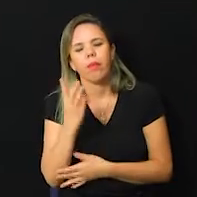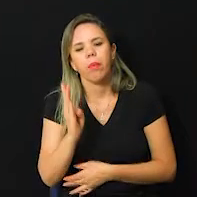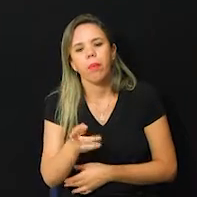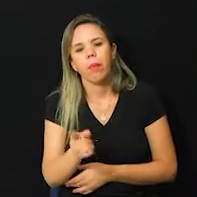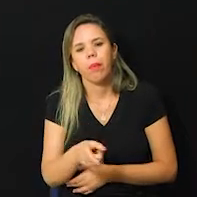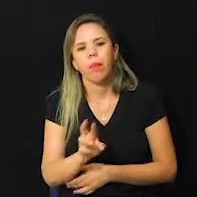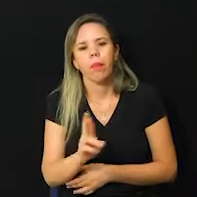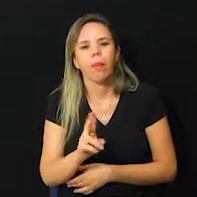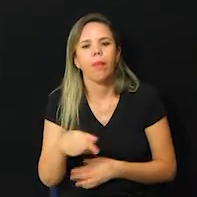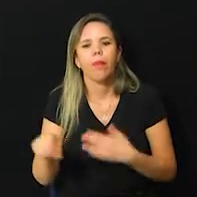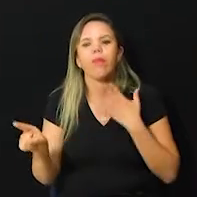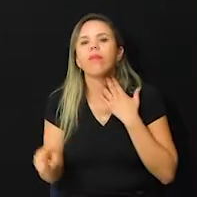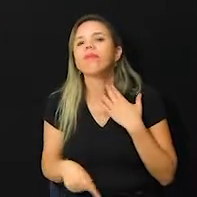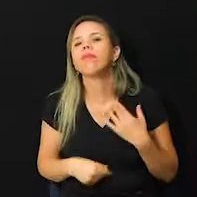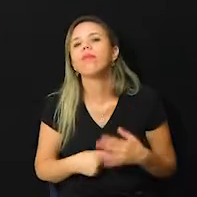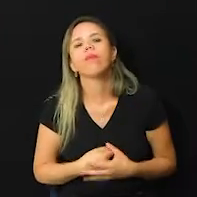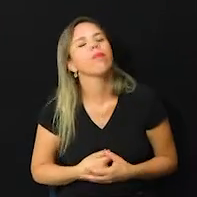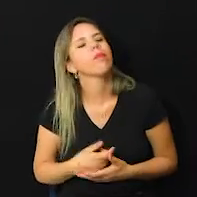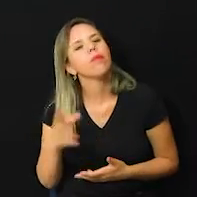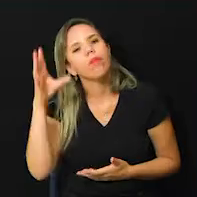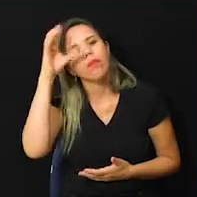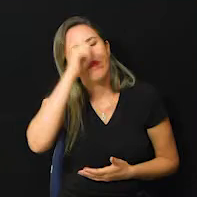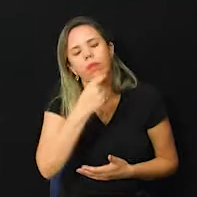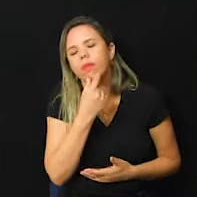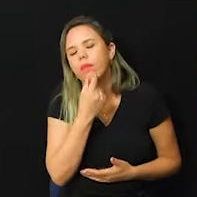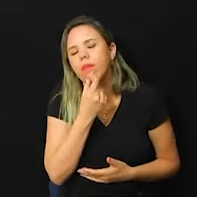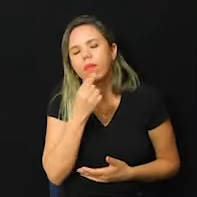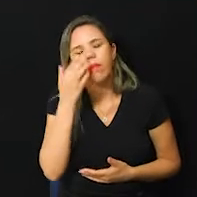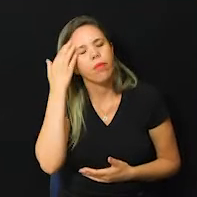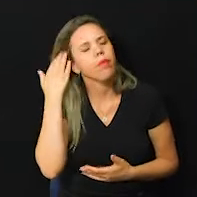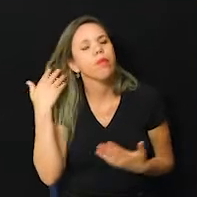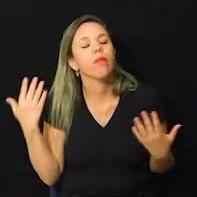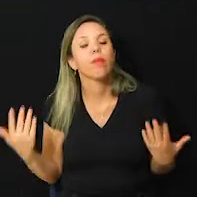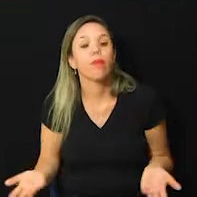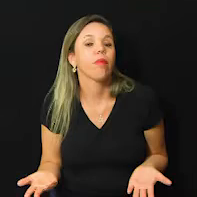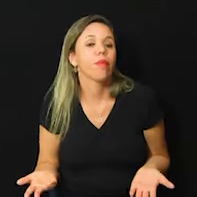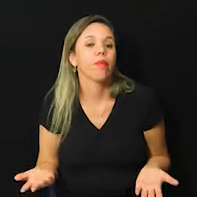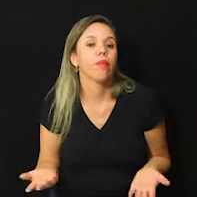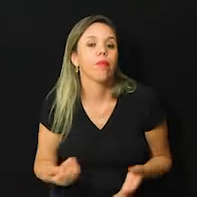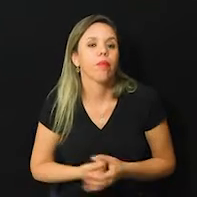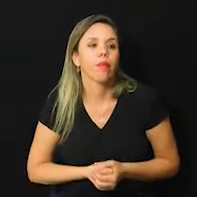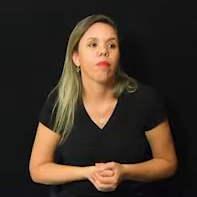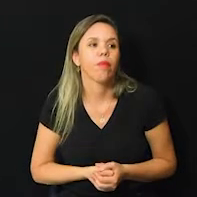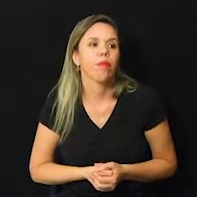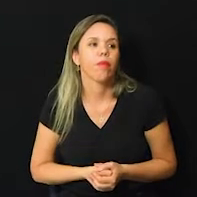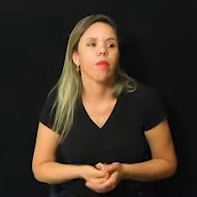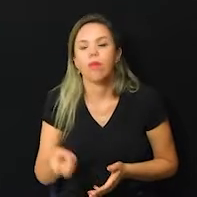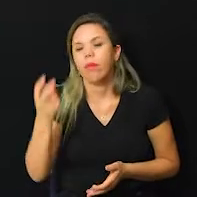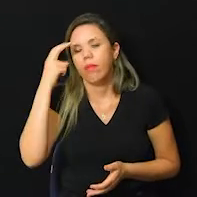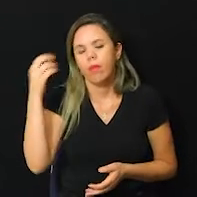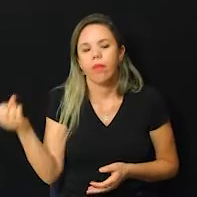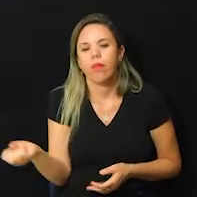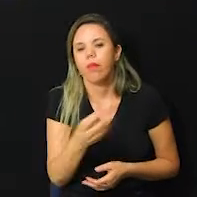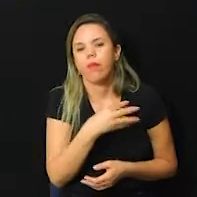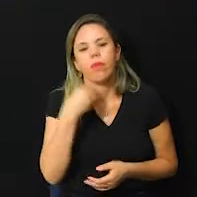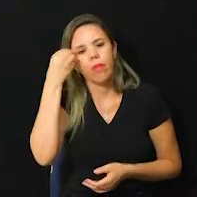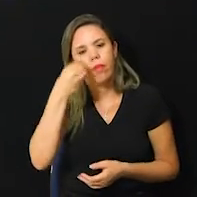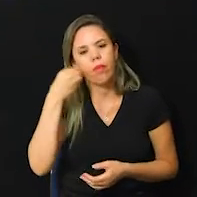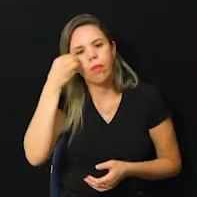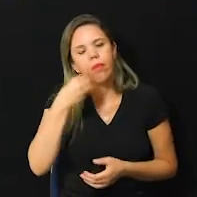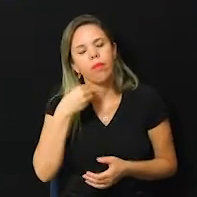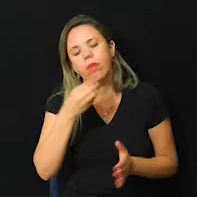paguei 4.000 reais vou não aprende o inglês não é aprendo uma cultura nova